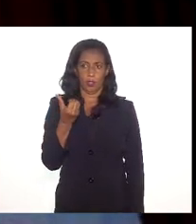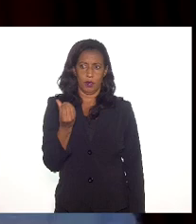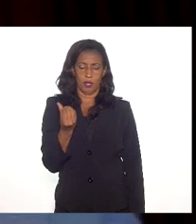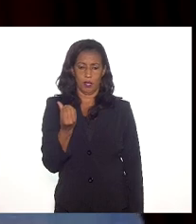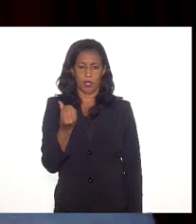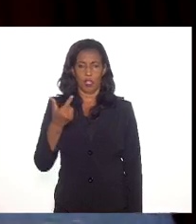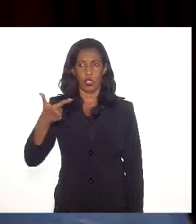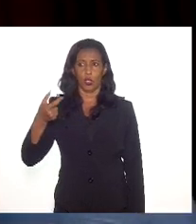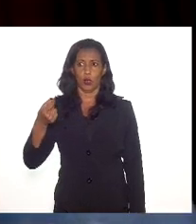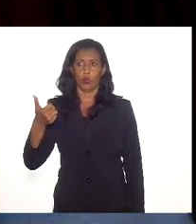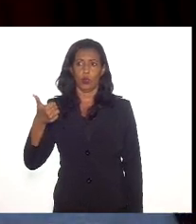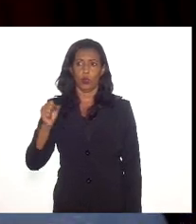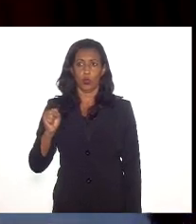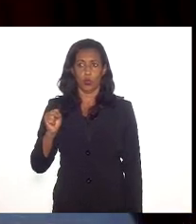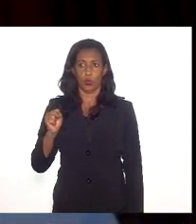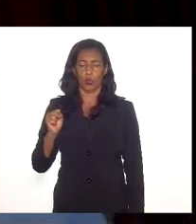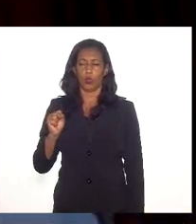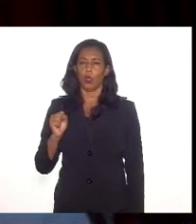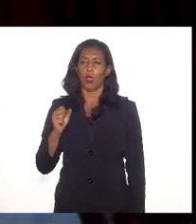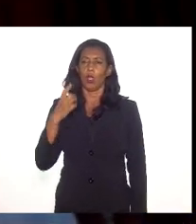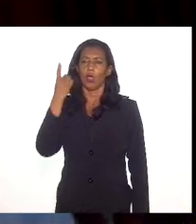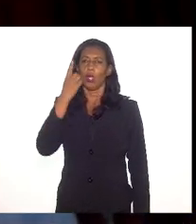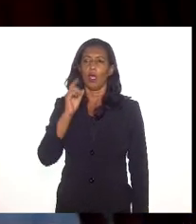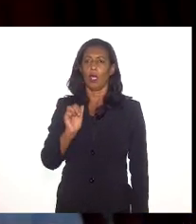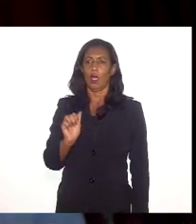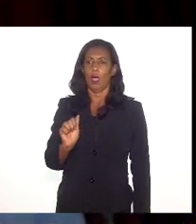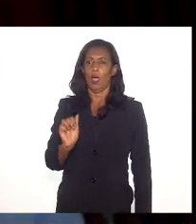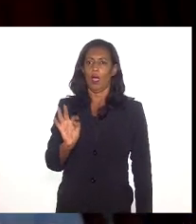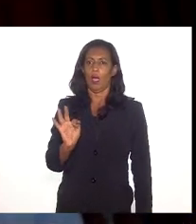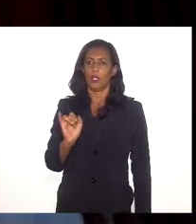4316/2018, autoria do deputado Átila Nunes.